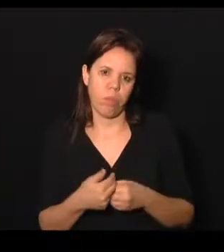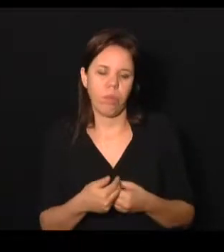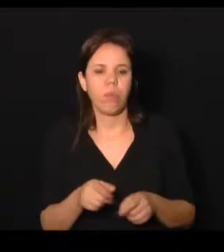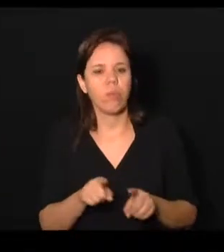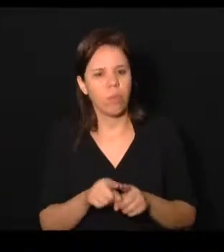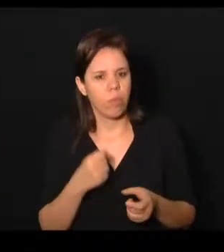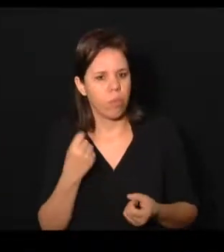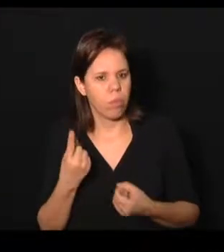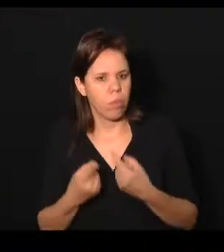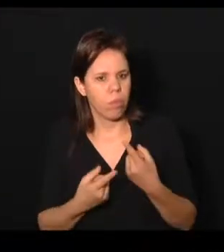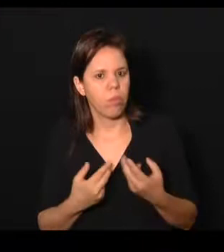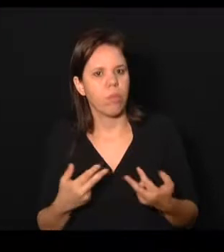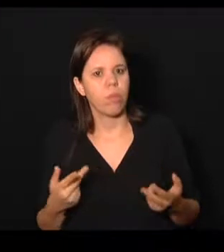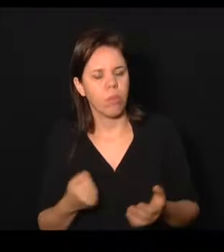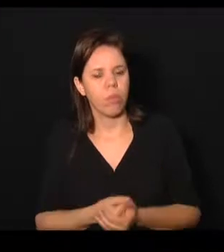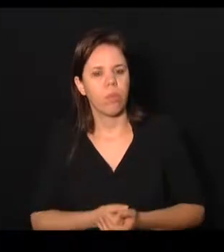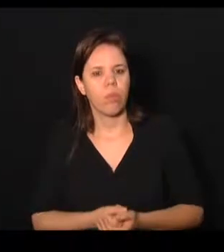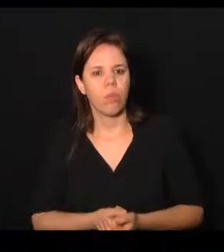algumas